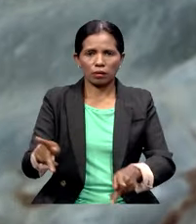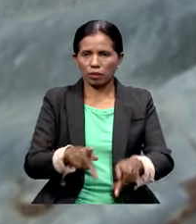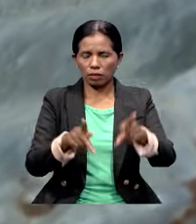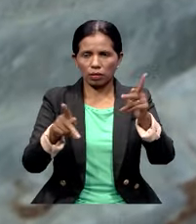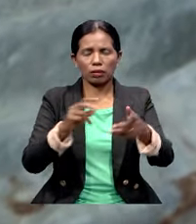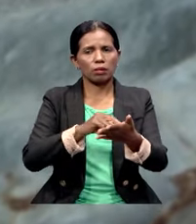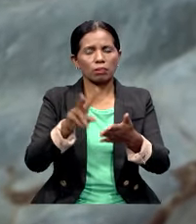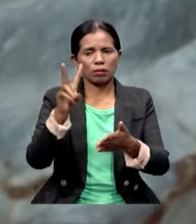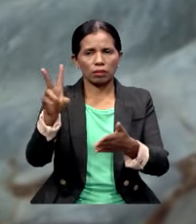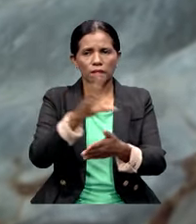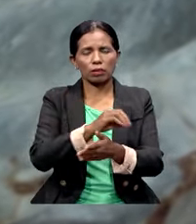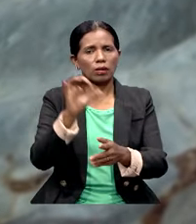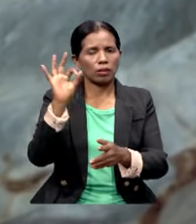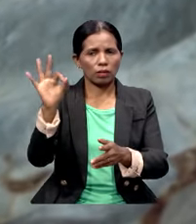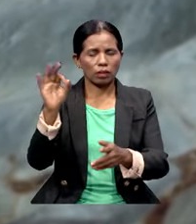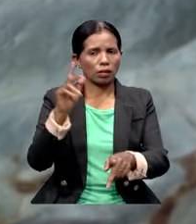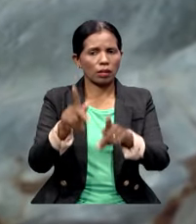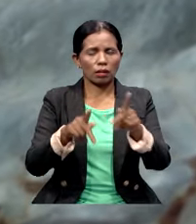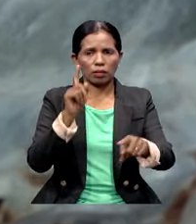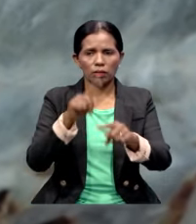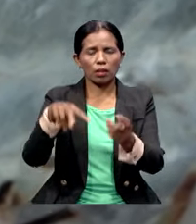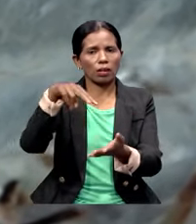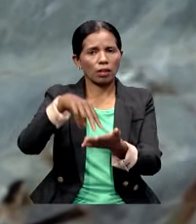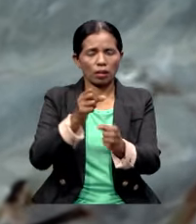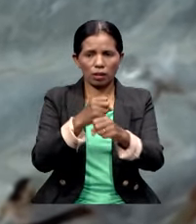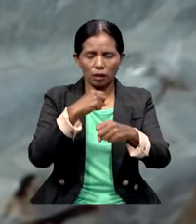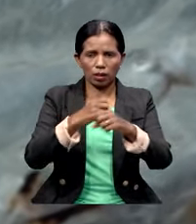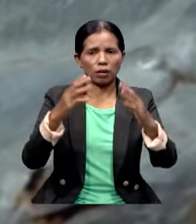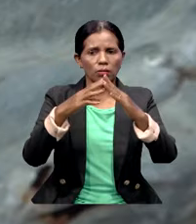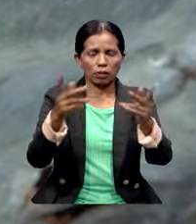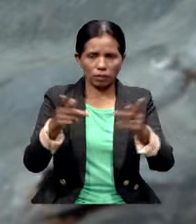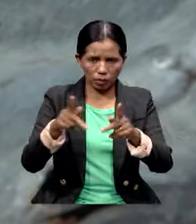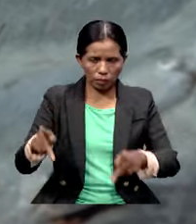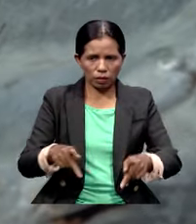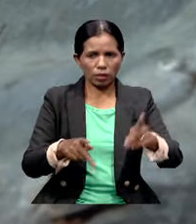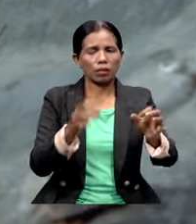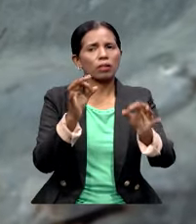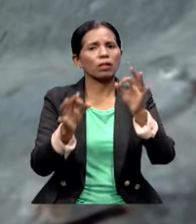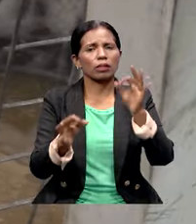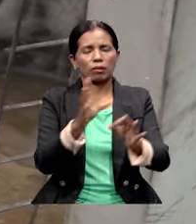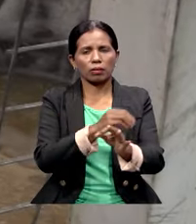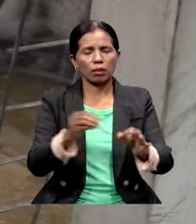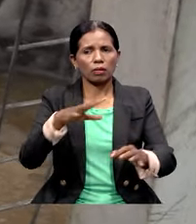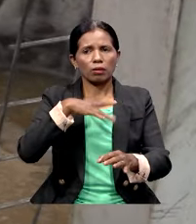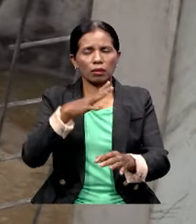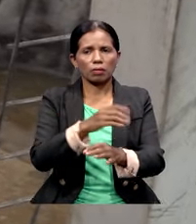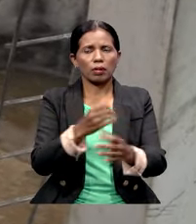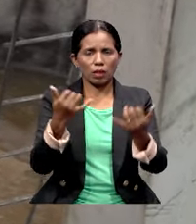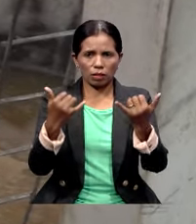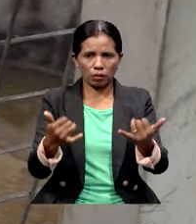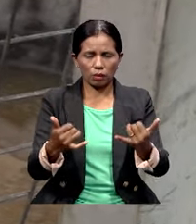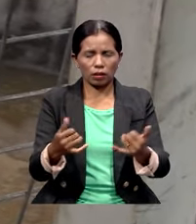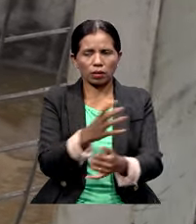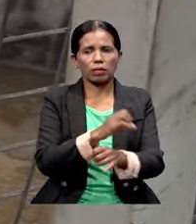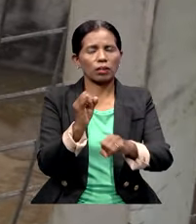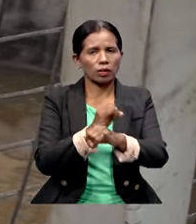número rua alinha F bandu atualu instalação ka construi uma e fatim público mas que o estatuto provisório, mas beda daun ne,